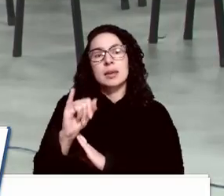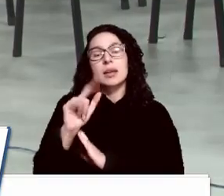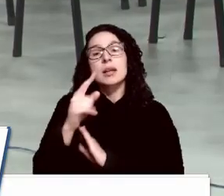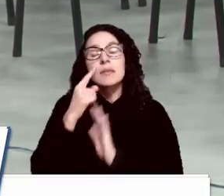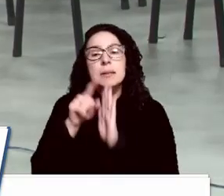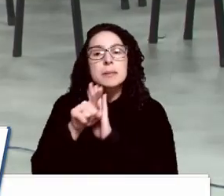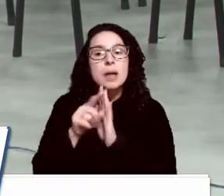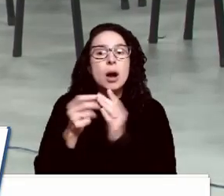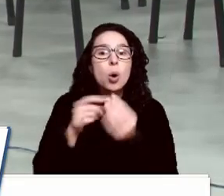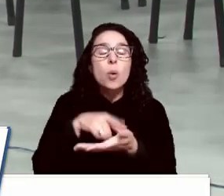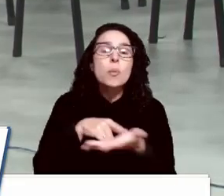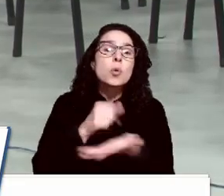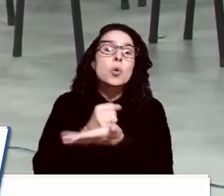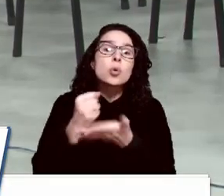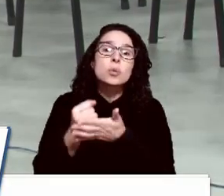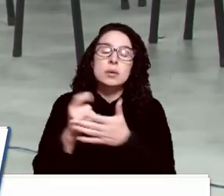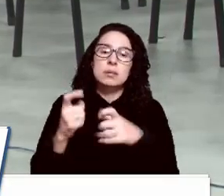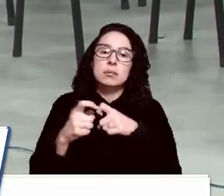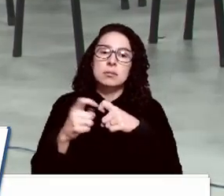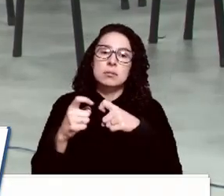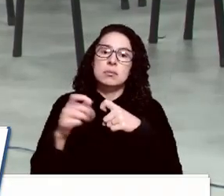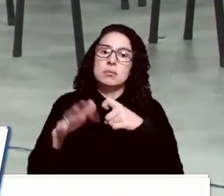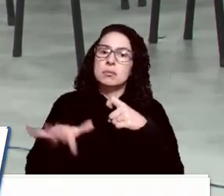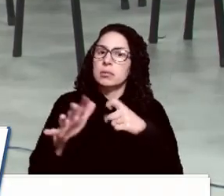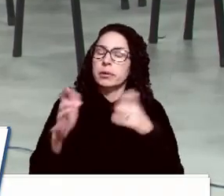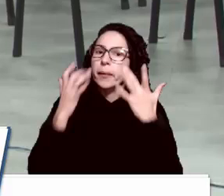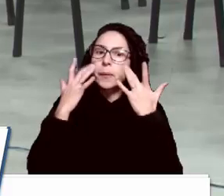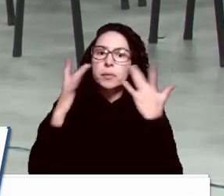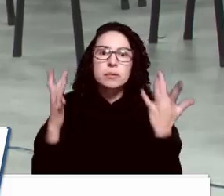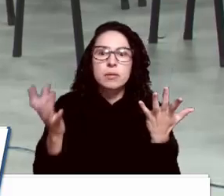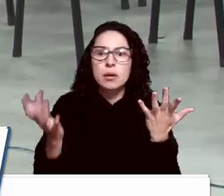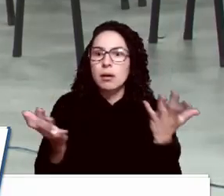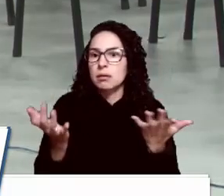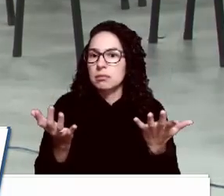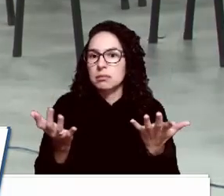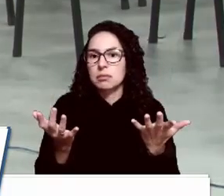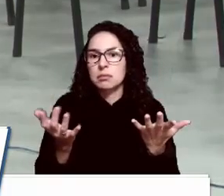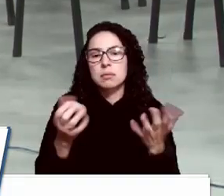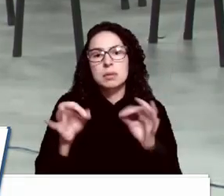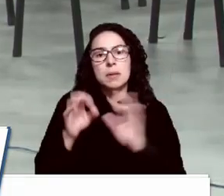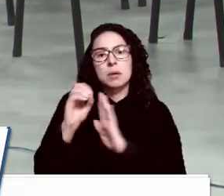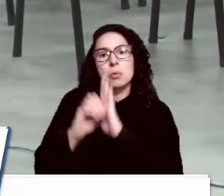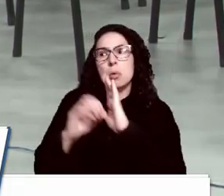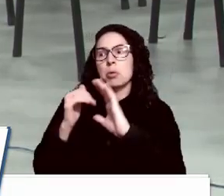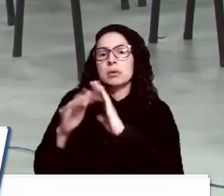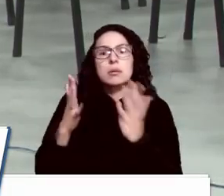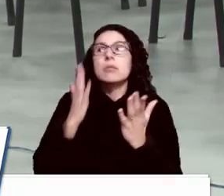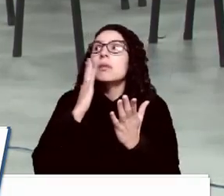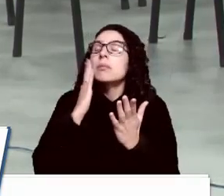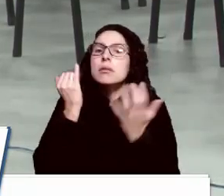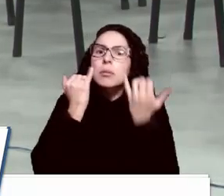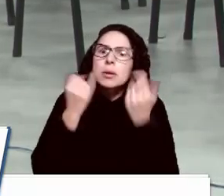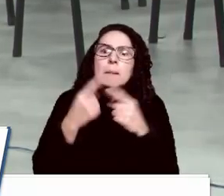as contratações de médicos. Eu não sei se talvez eu faça um ofício para ele, mas a gente precisa saber por que a gente